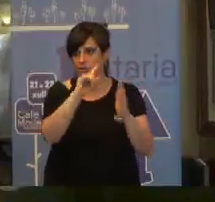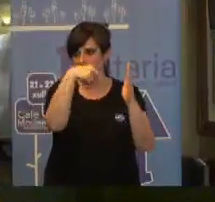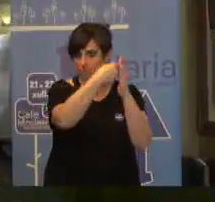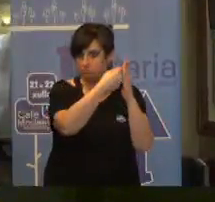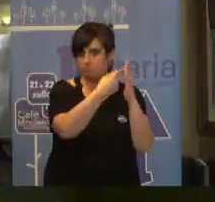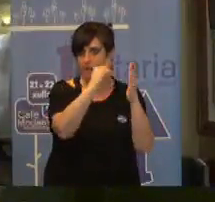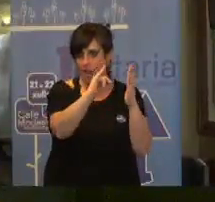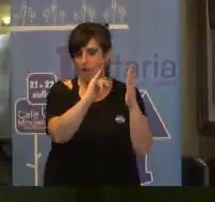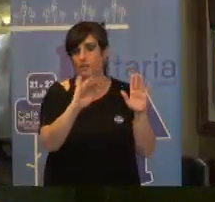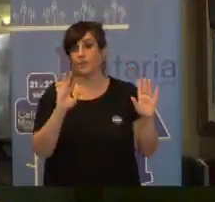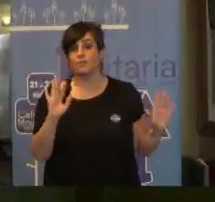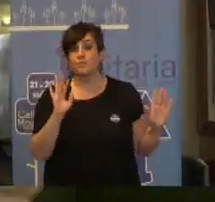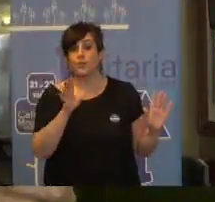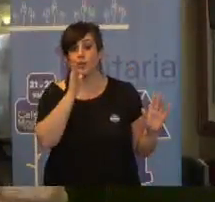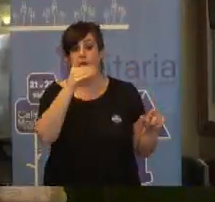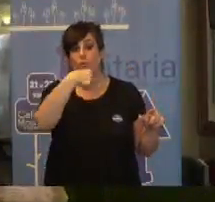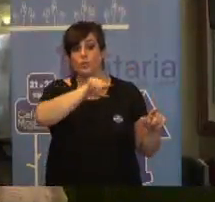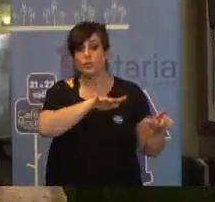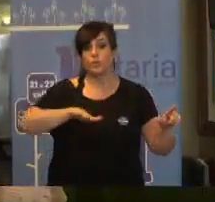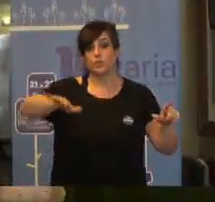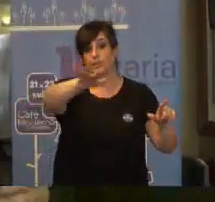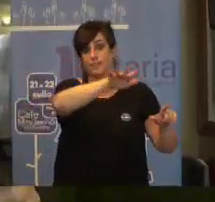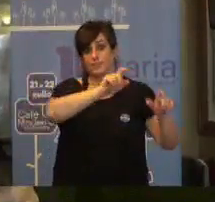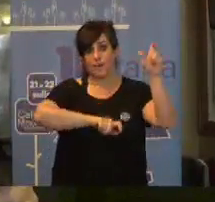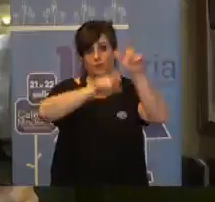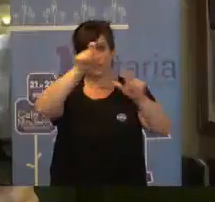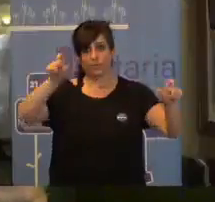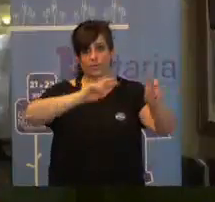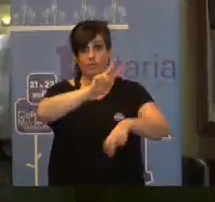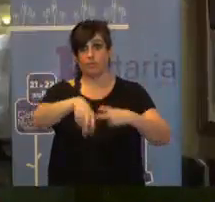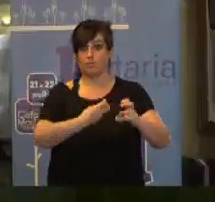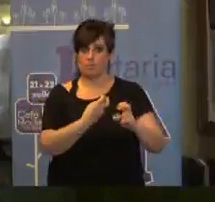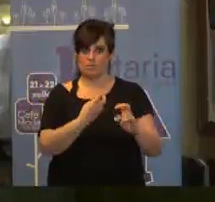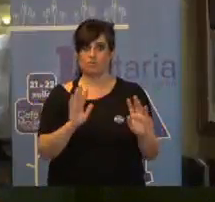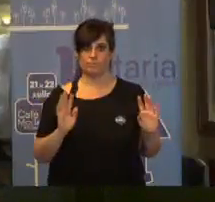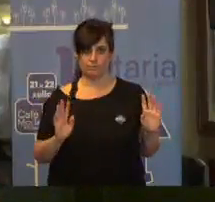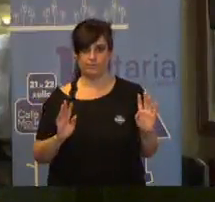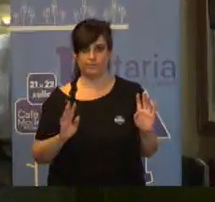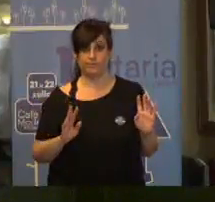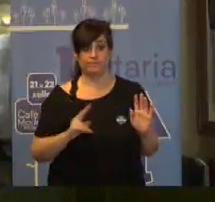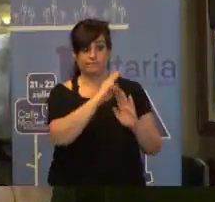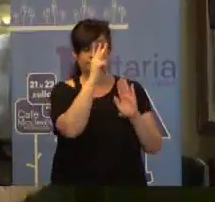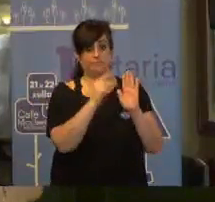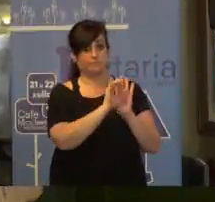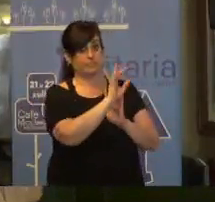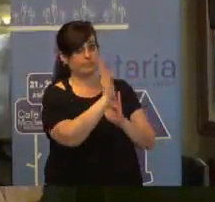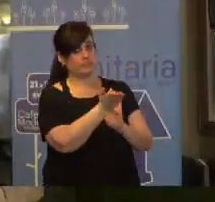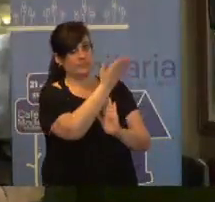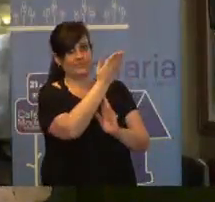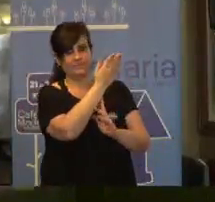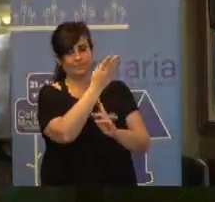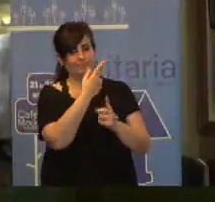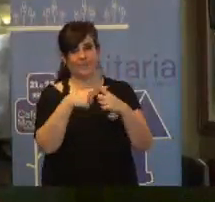estamos reconstruindo o espacio ciudadano que empezamos a construir no 2015. Non vai ser o mismo. Non vai ser o mismo por